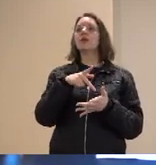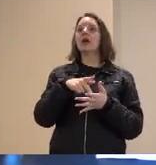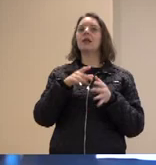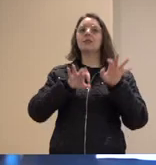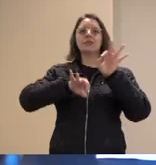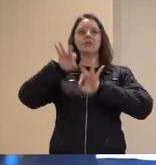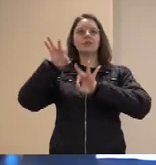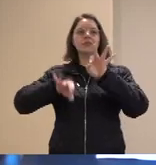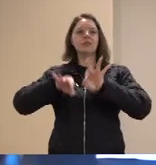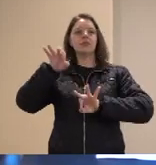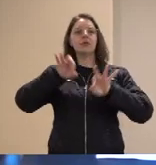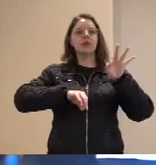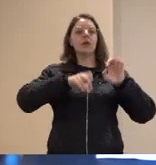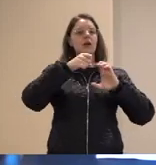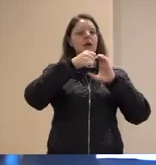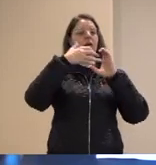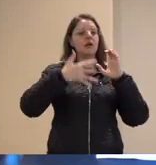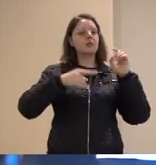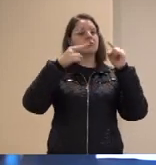era um trabalho